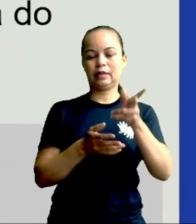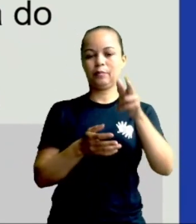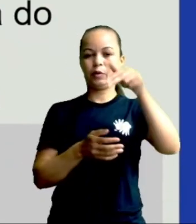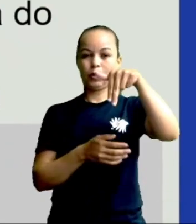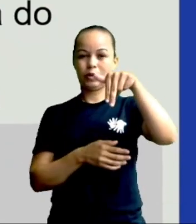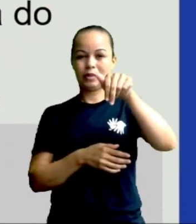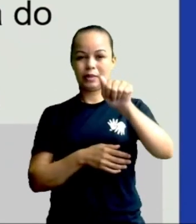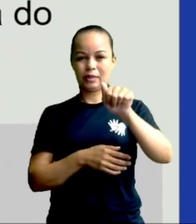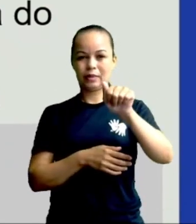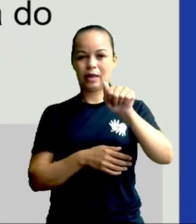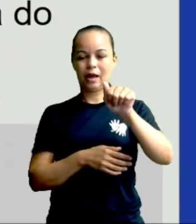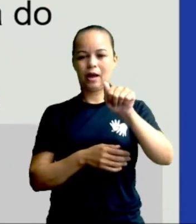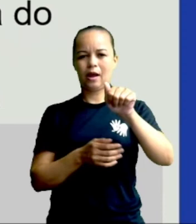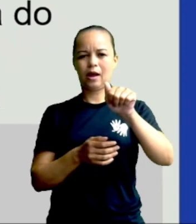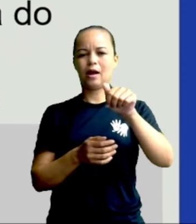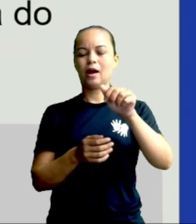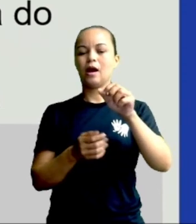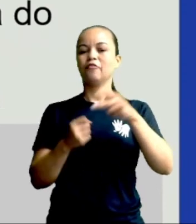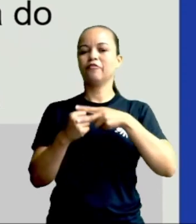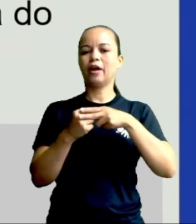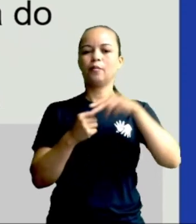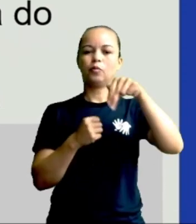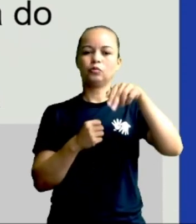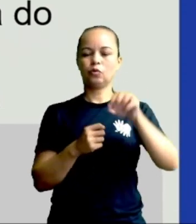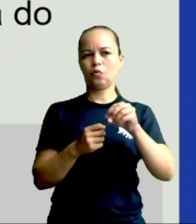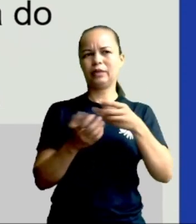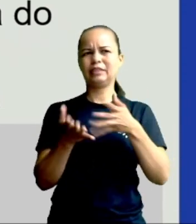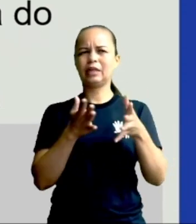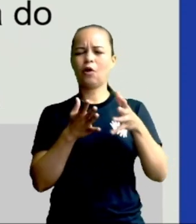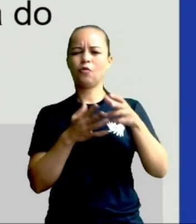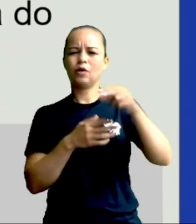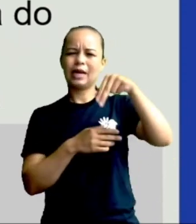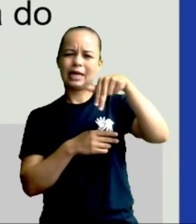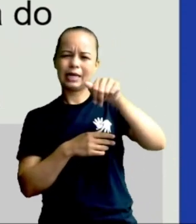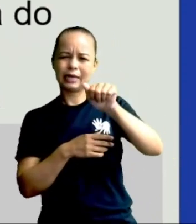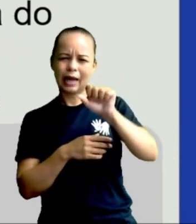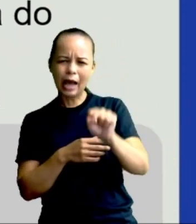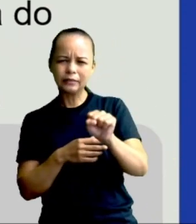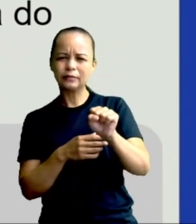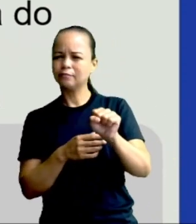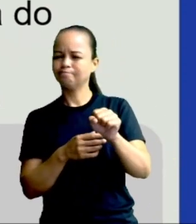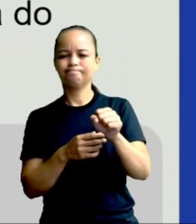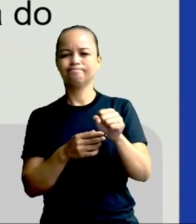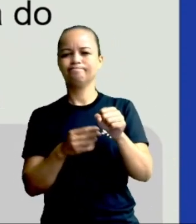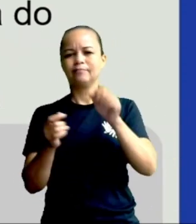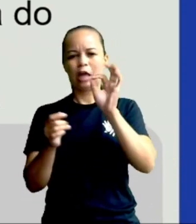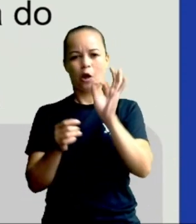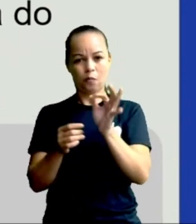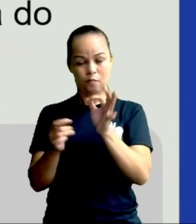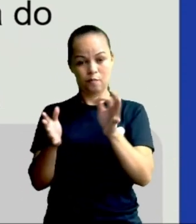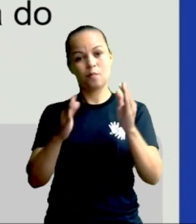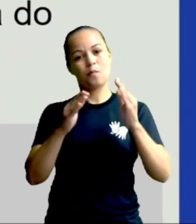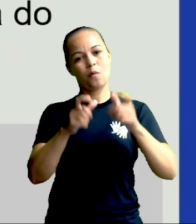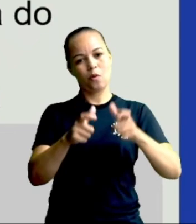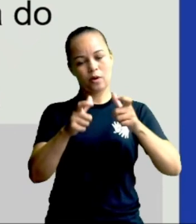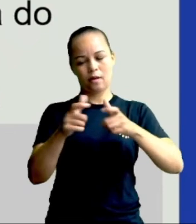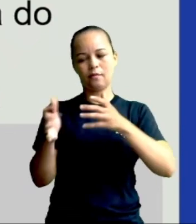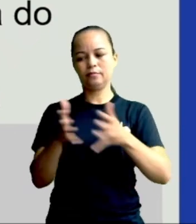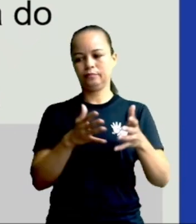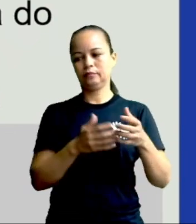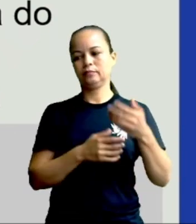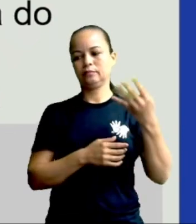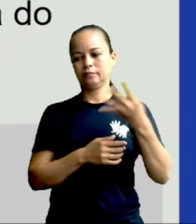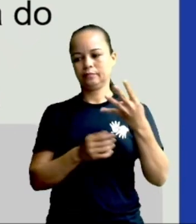percebo aqui moram nas cavernas então a regência do verbo morar aqui está correta questão